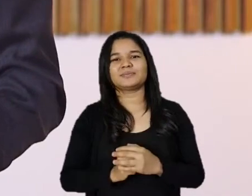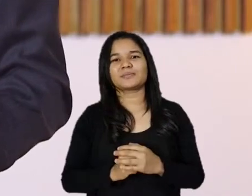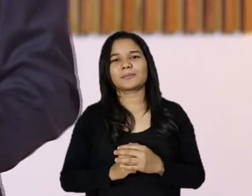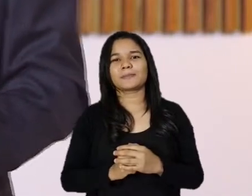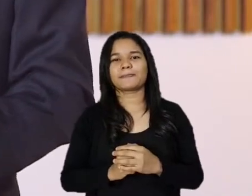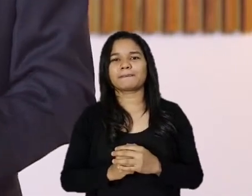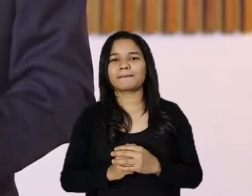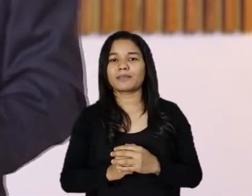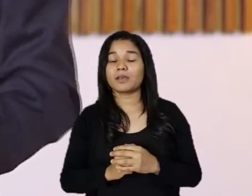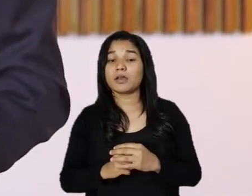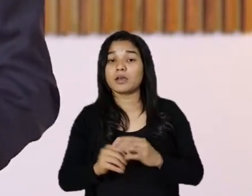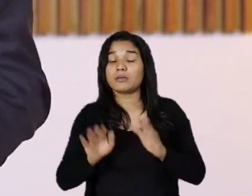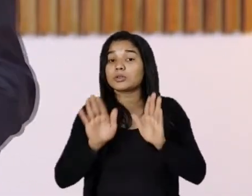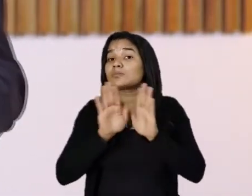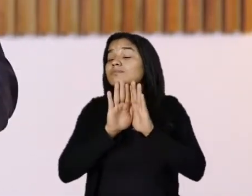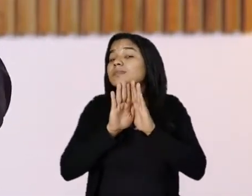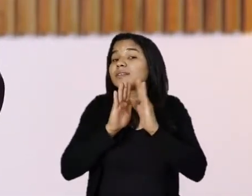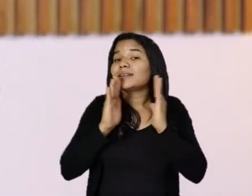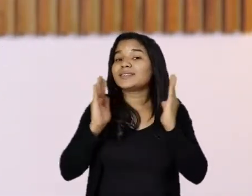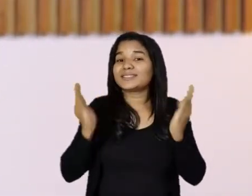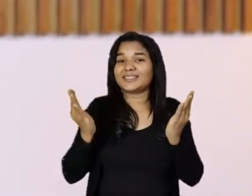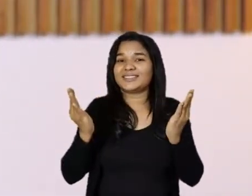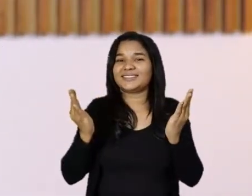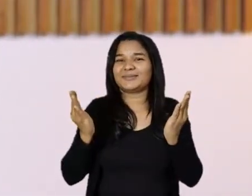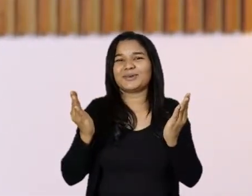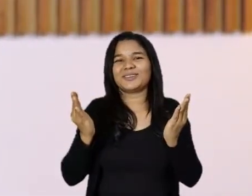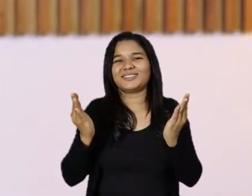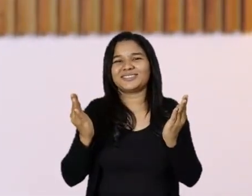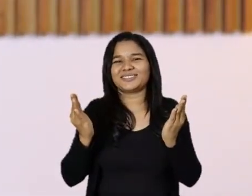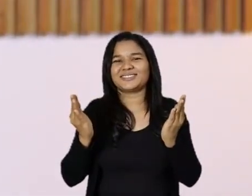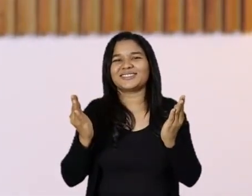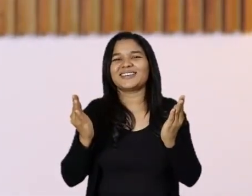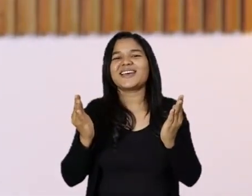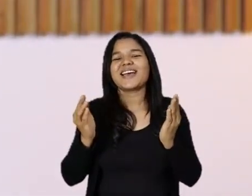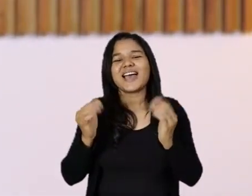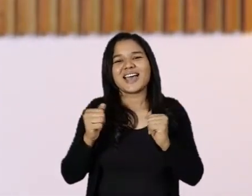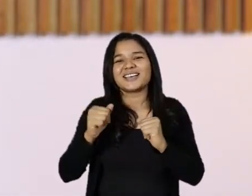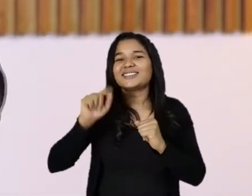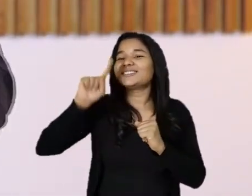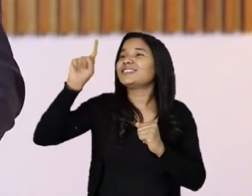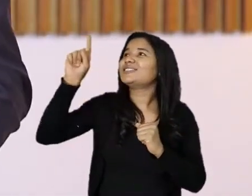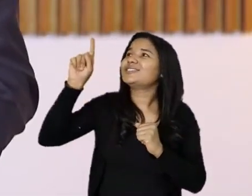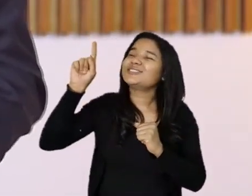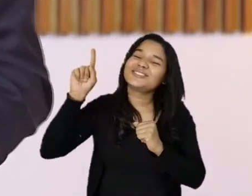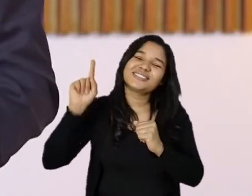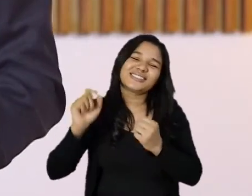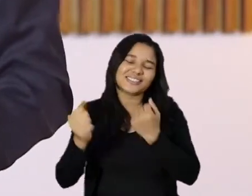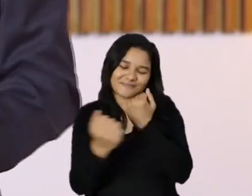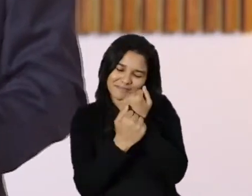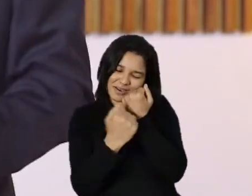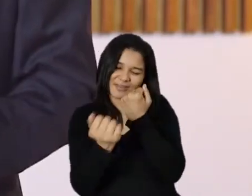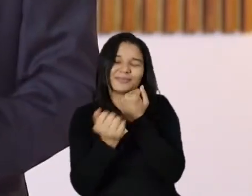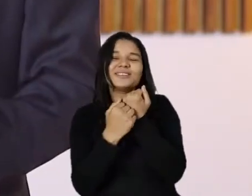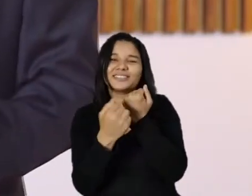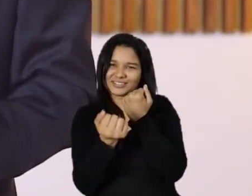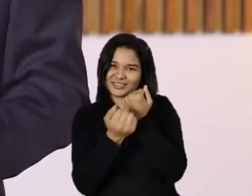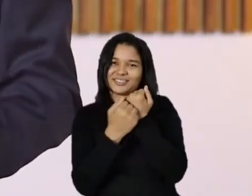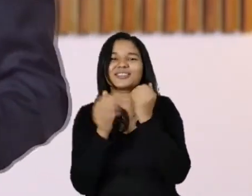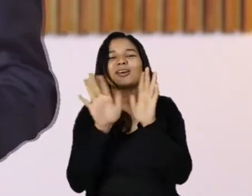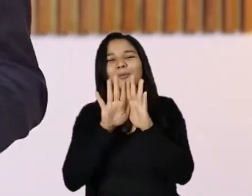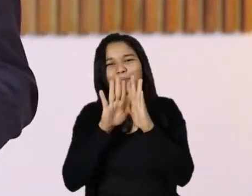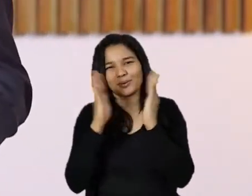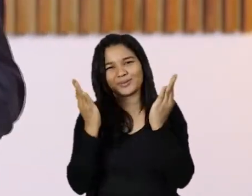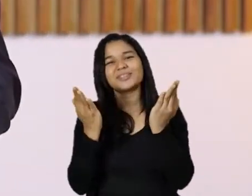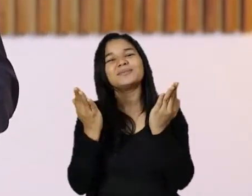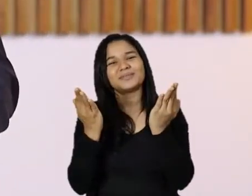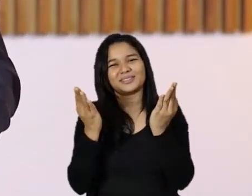porta, ele está à nossa porta batendo, tentando entrar no nosso lar, cear conosco, conforme João fala